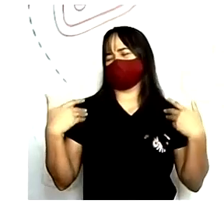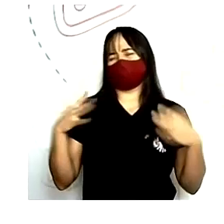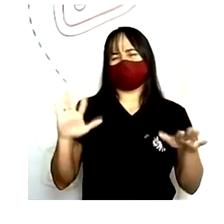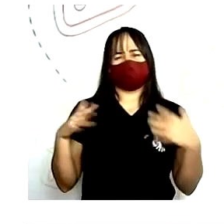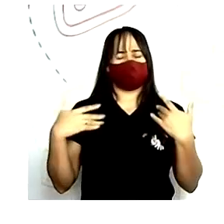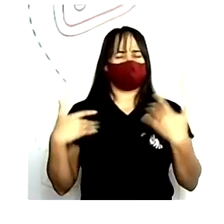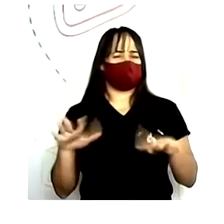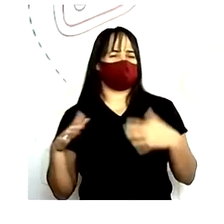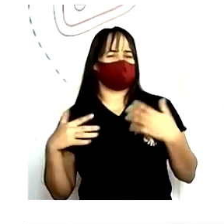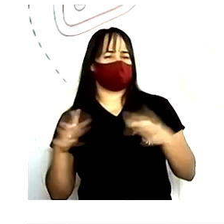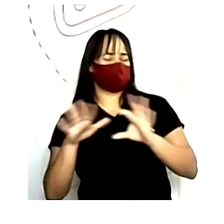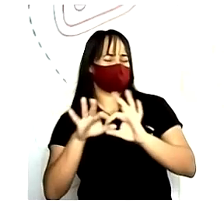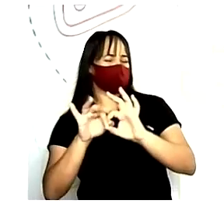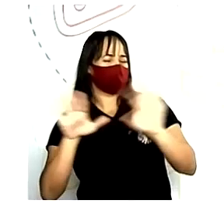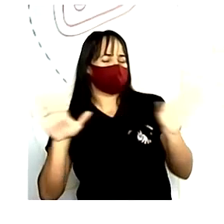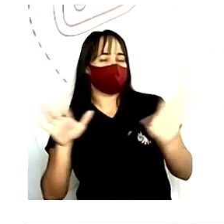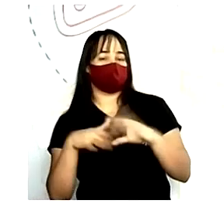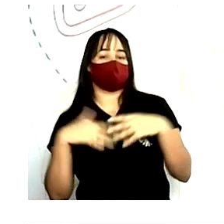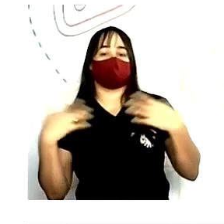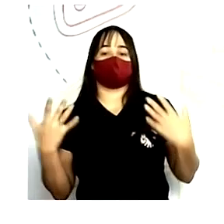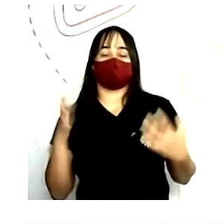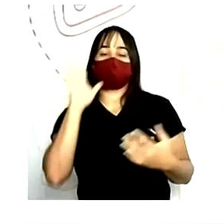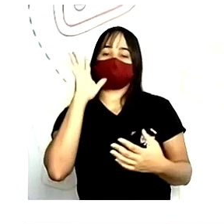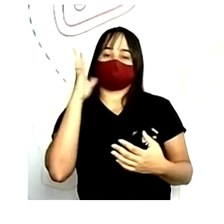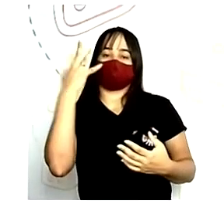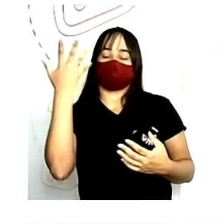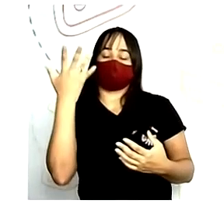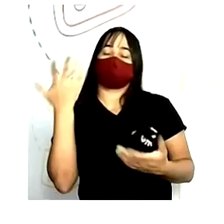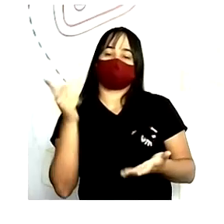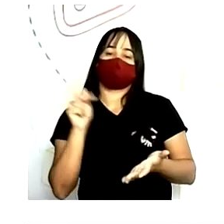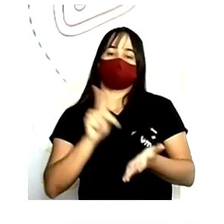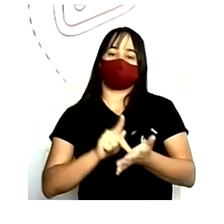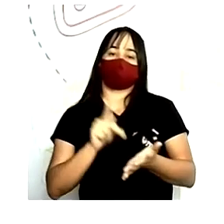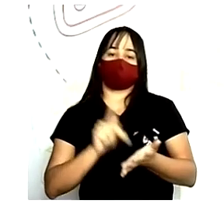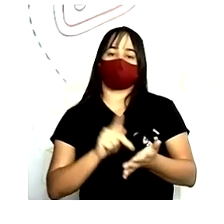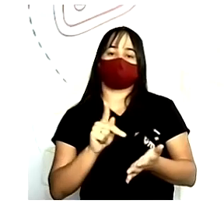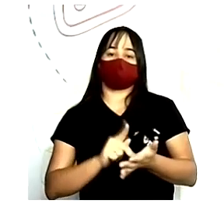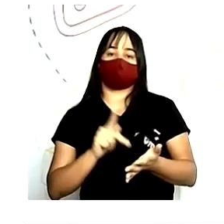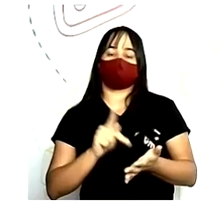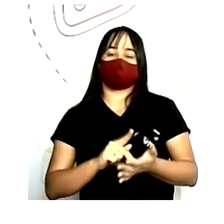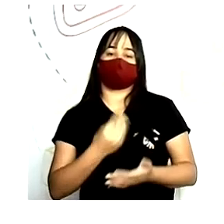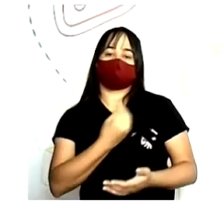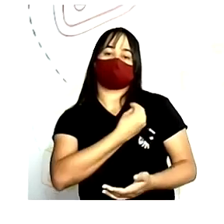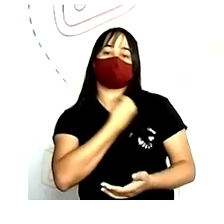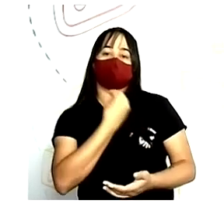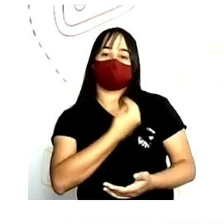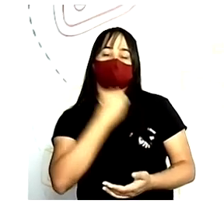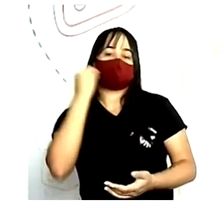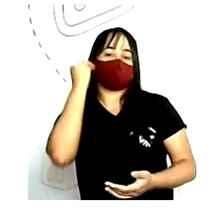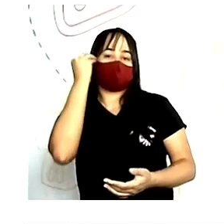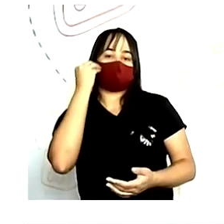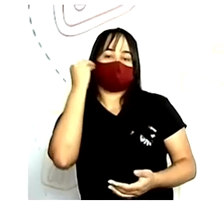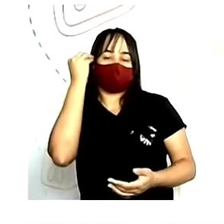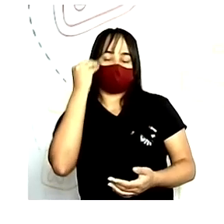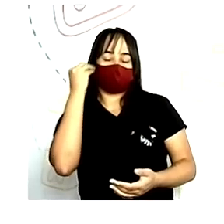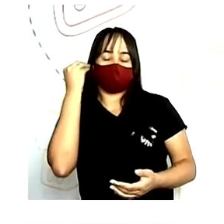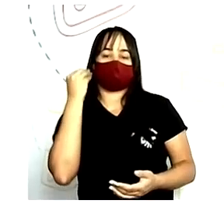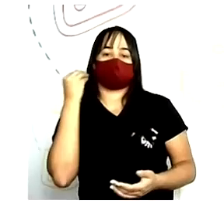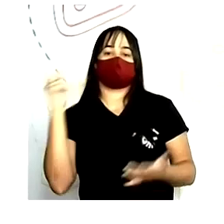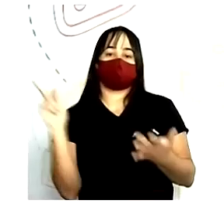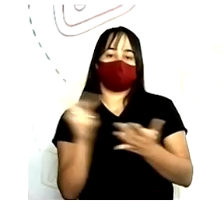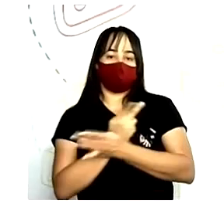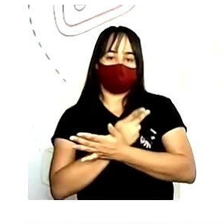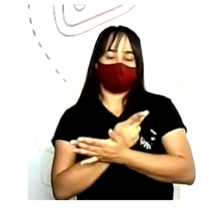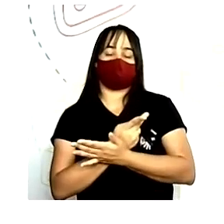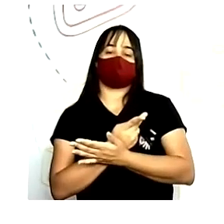as experiências deles, aí o que é que vai acontecer? Eles vão realmente acabar vivendo suas próprias experiências de maneira incorreta e